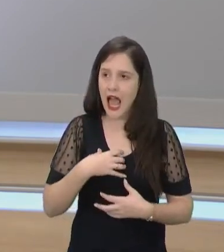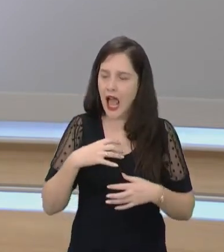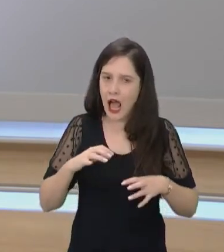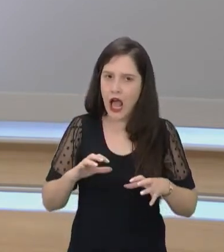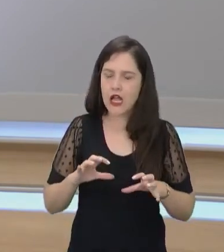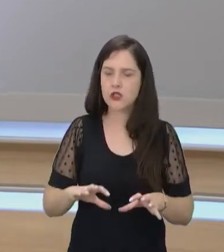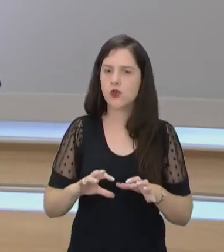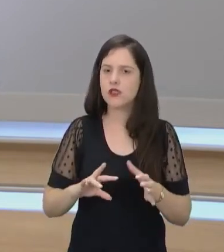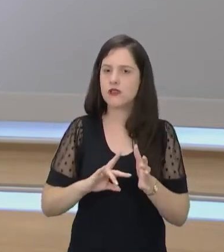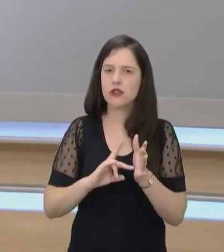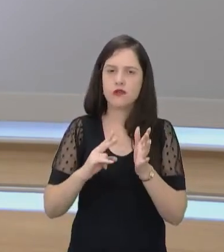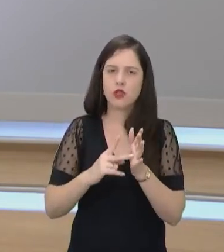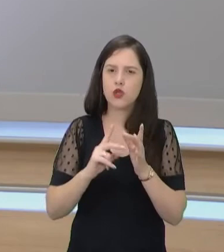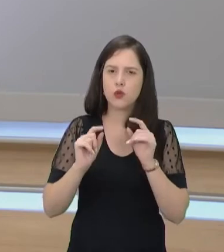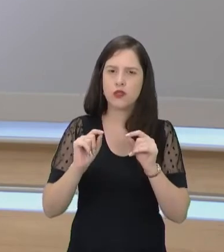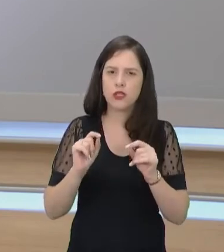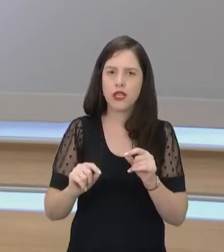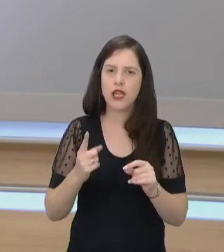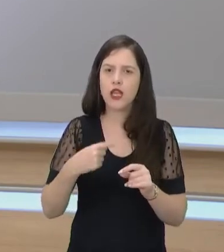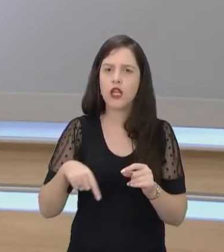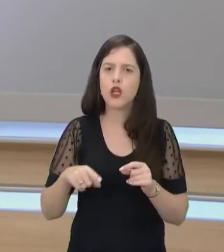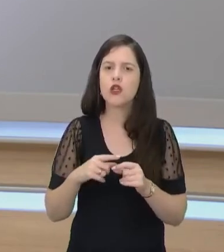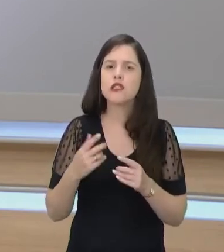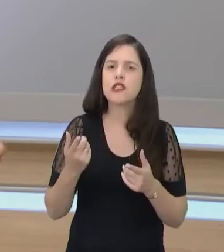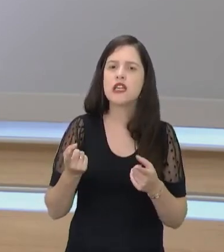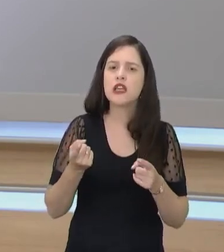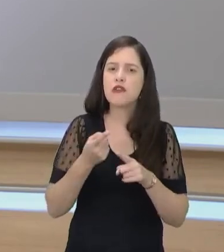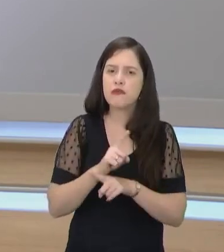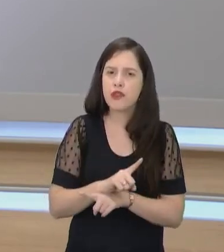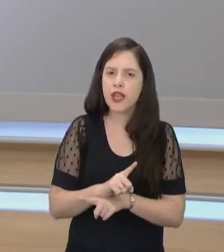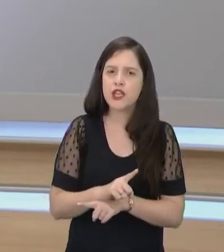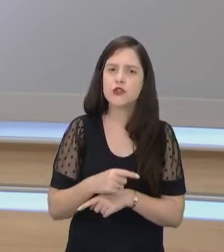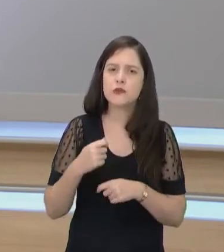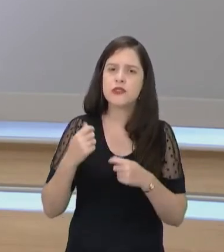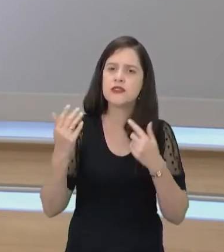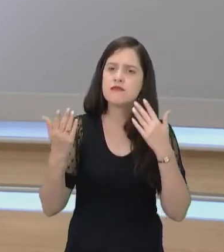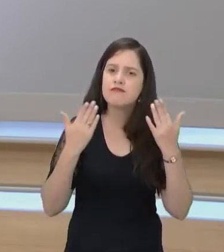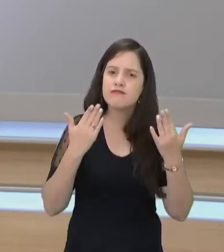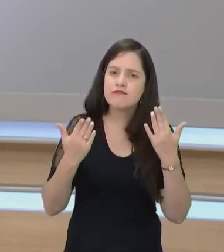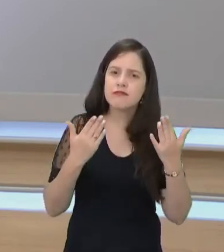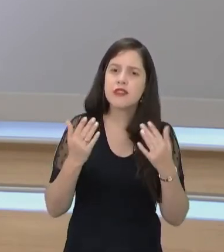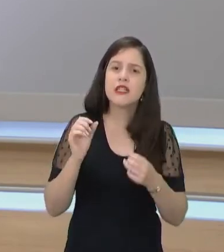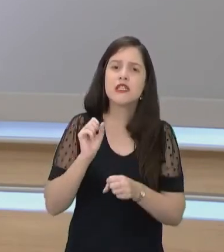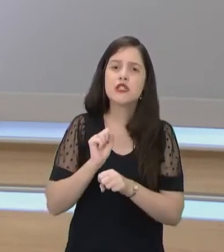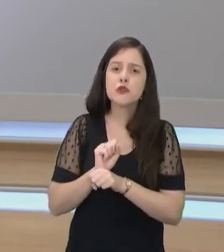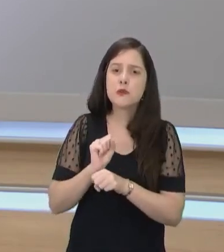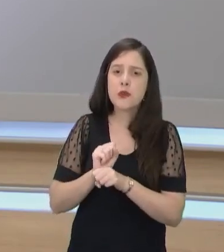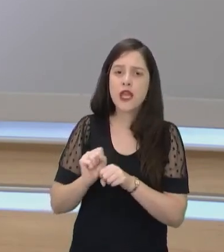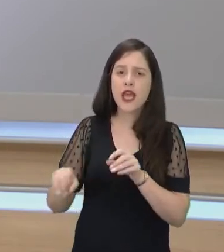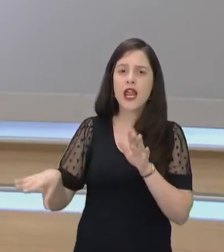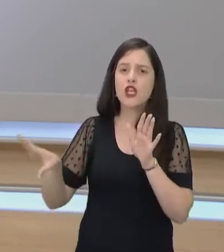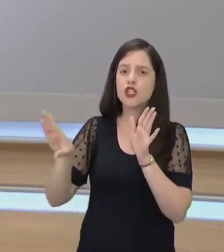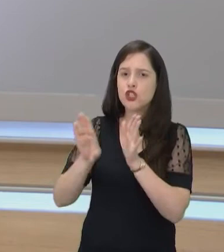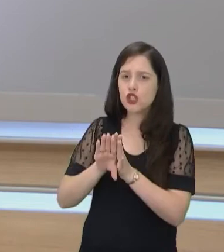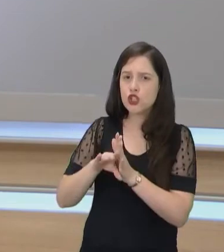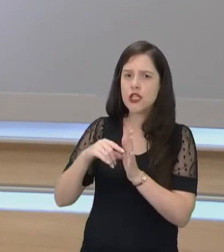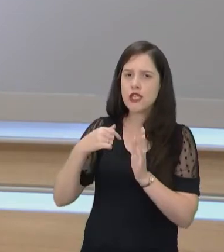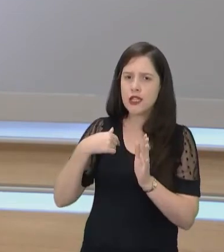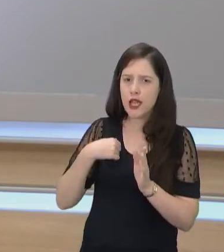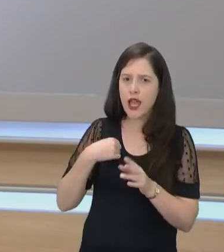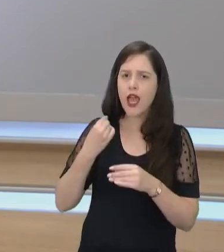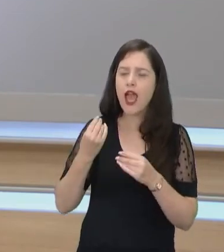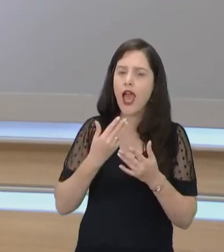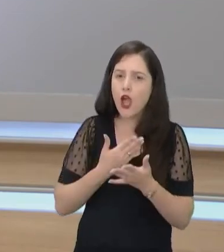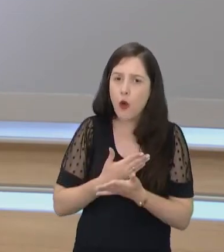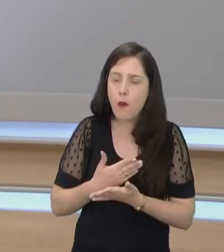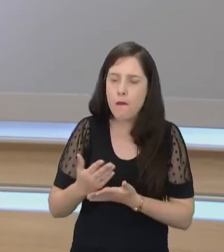isso significa? Ao invés de a gente resolver o problema antes do que ele aconteça, a gente espera ele chegar num nível crítico para que algo comece a ser